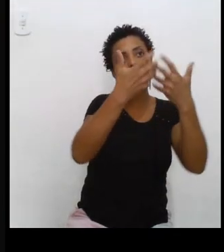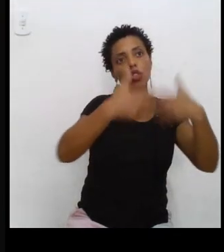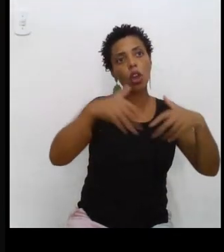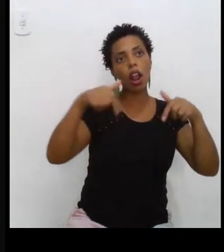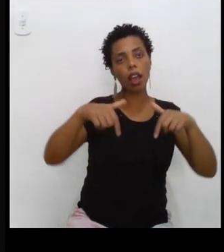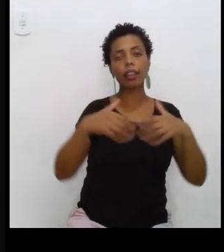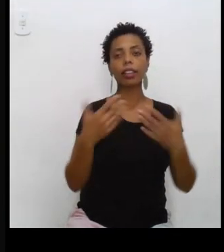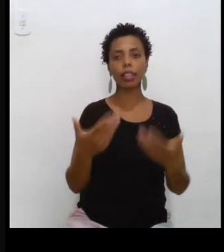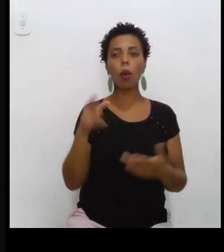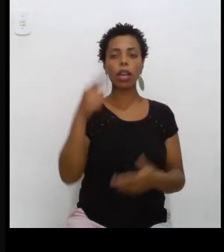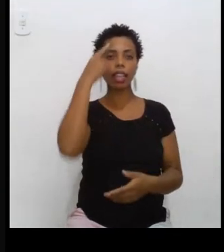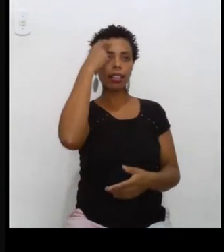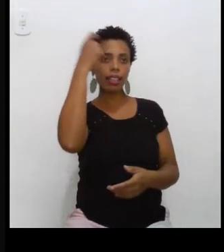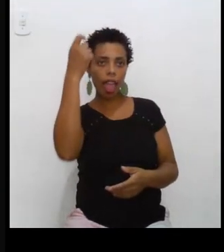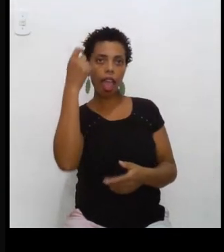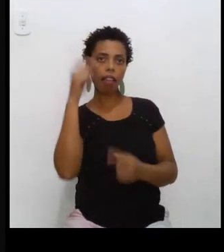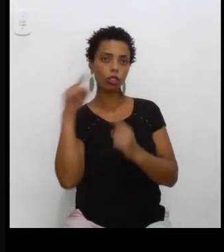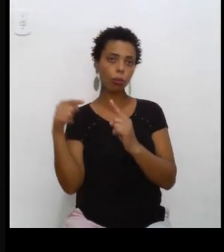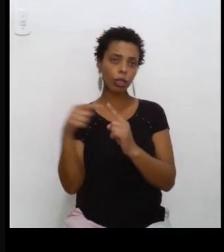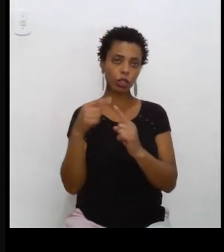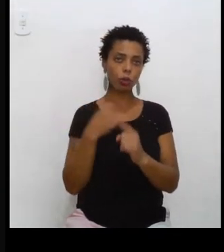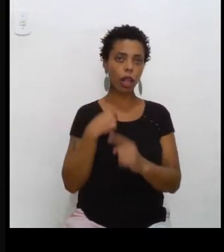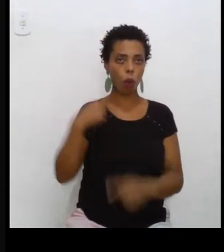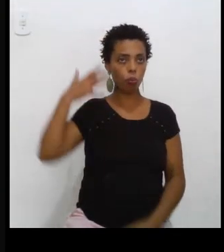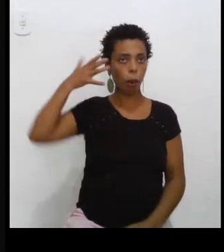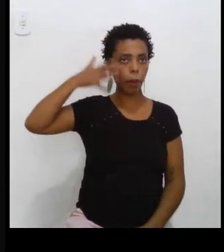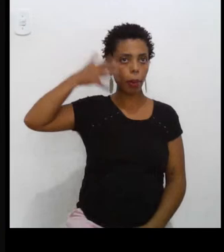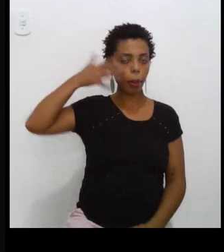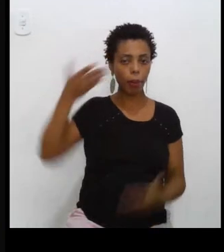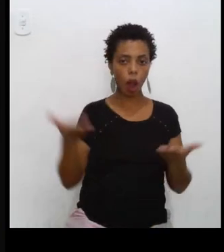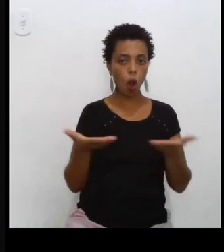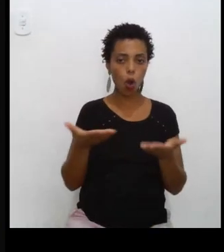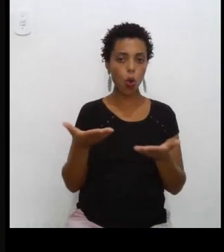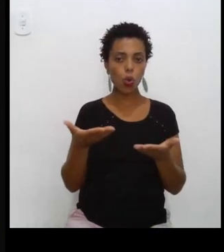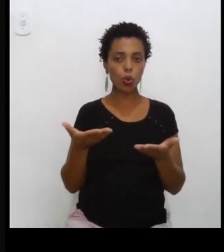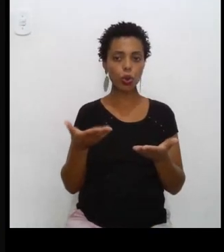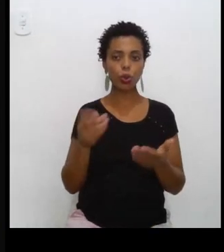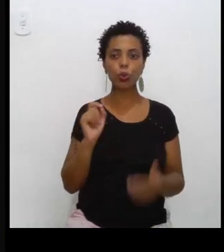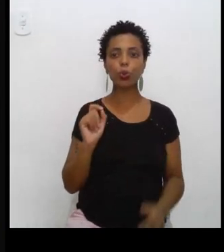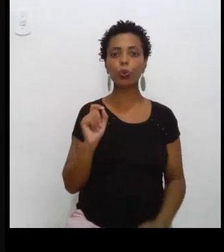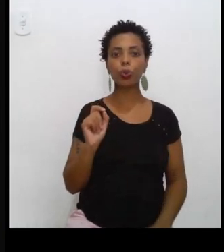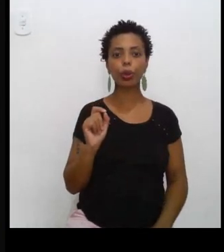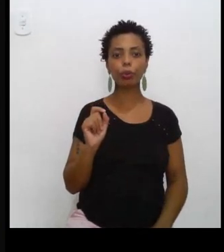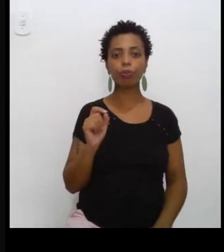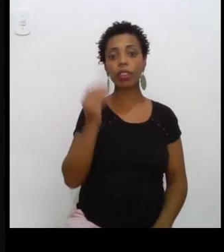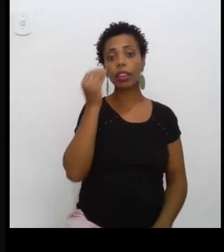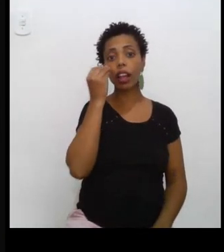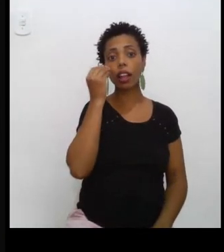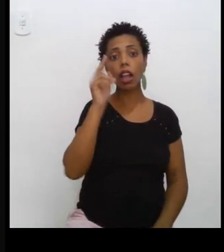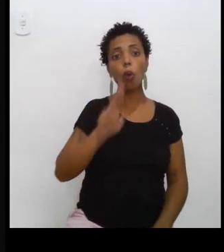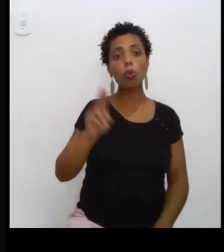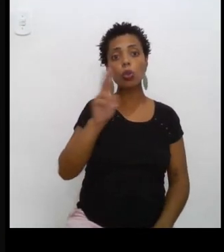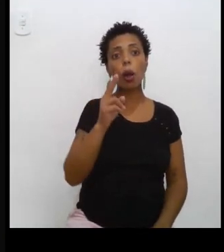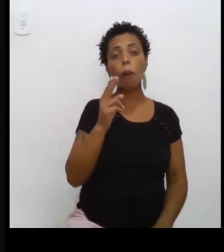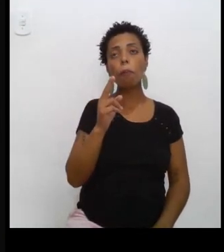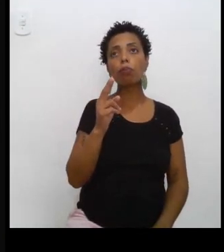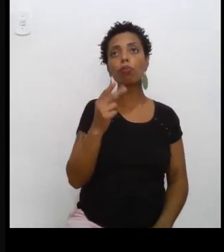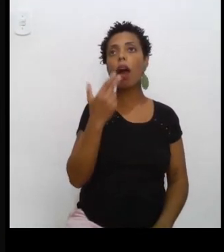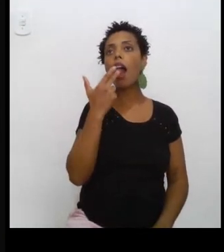tarefas ideia dessa fala Talvez seja então tentar usar uma outra língua